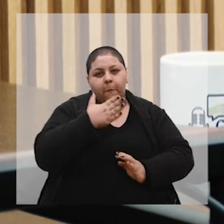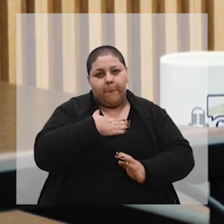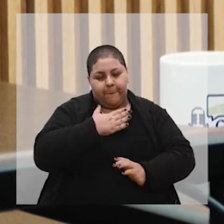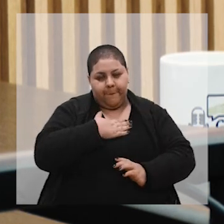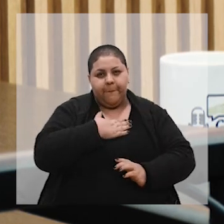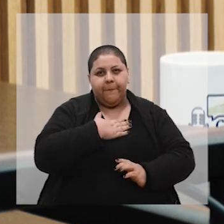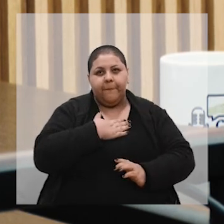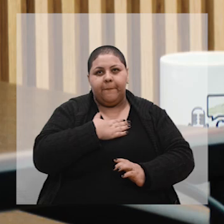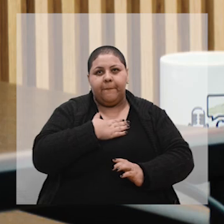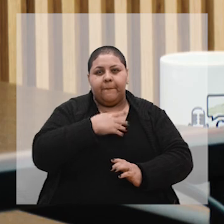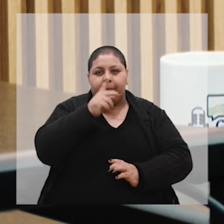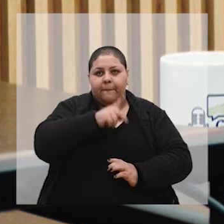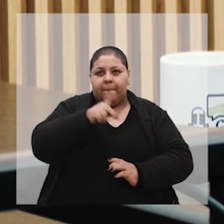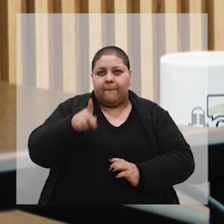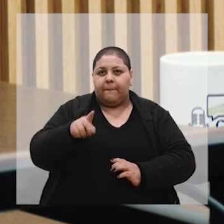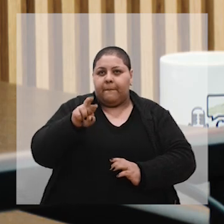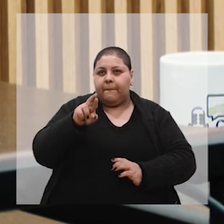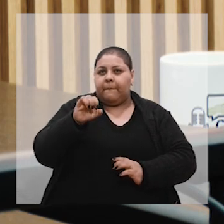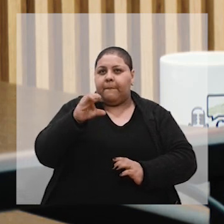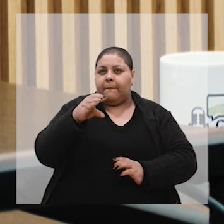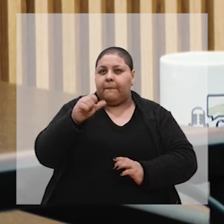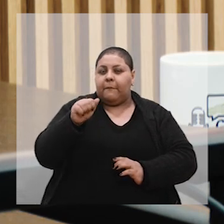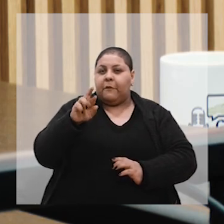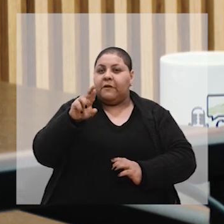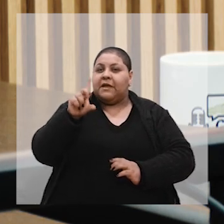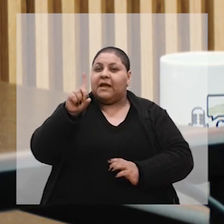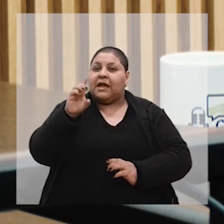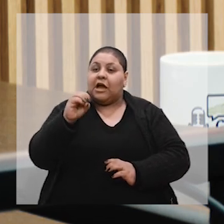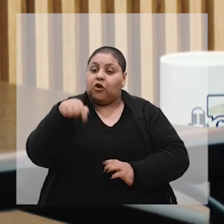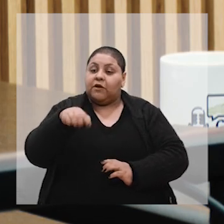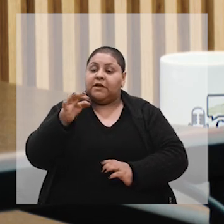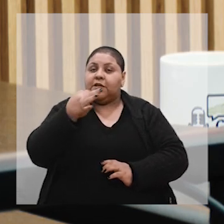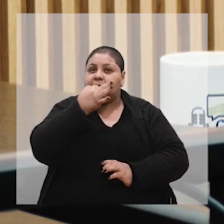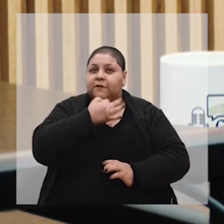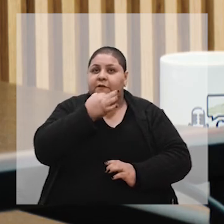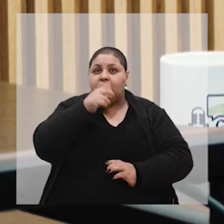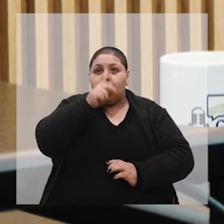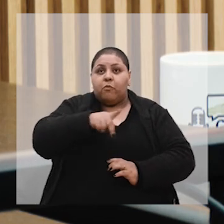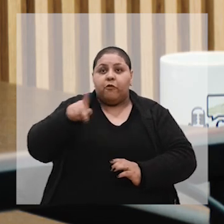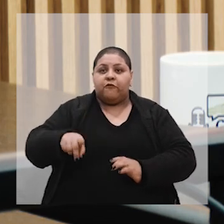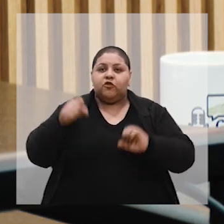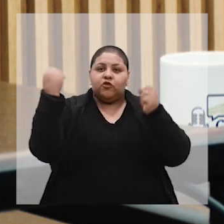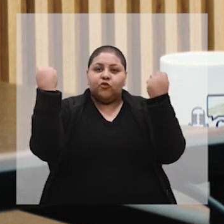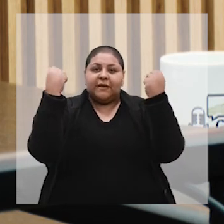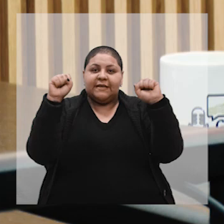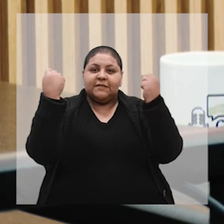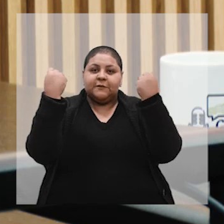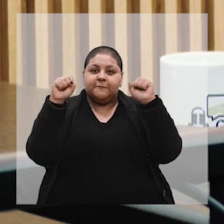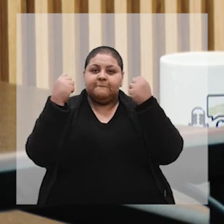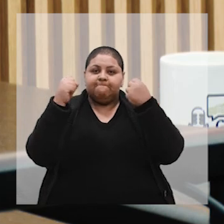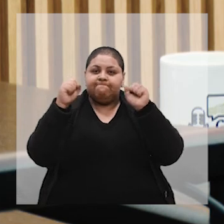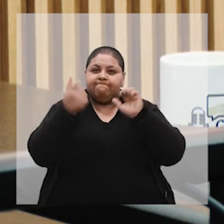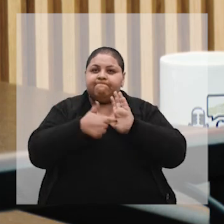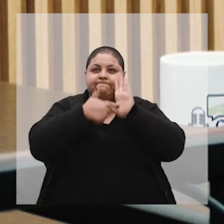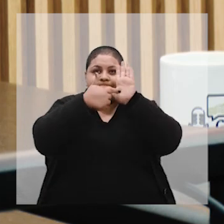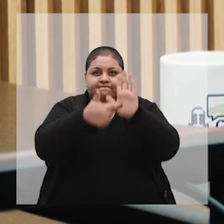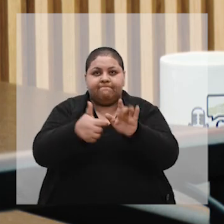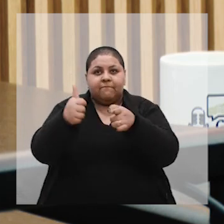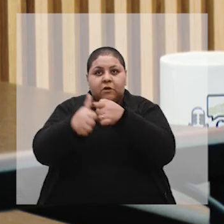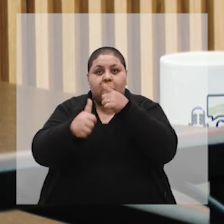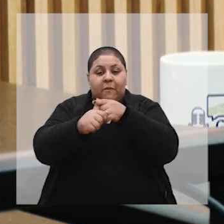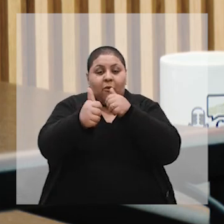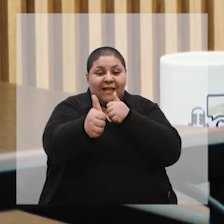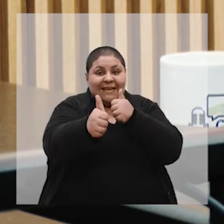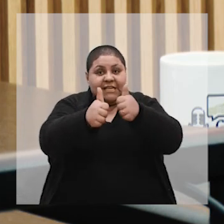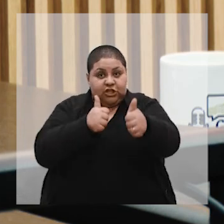para mim, que é o professor Ricardo Barbosa, aqui de Caxias do Sul. Ele é professor de educação física, me apresentou